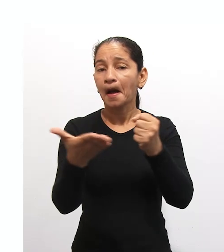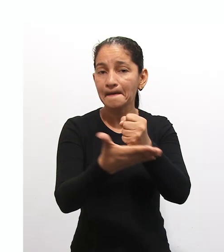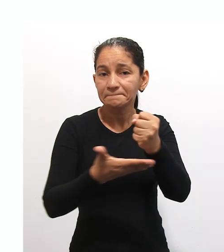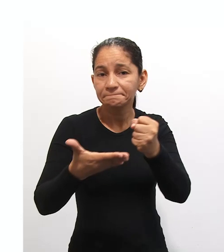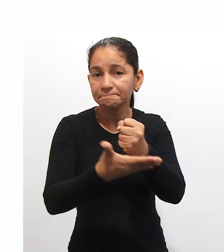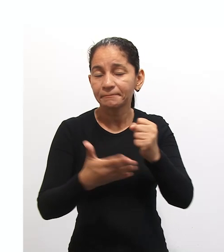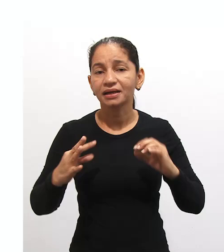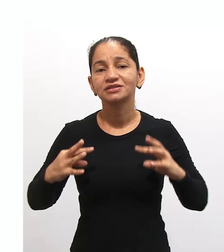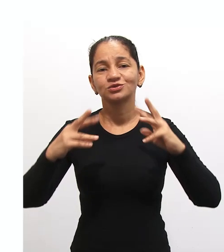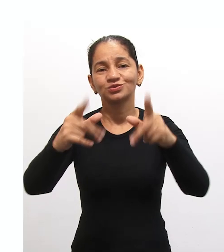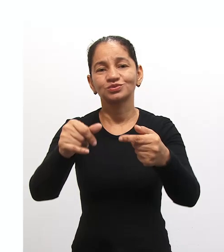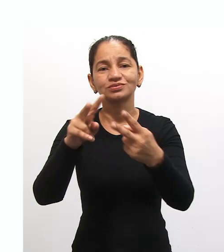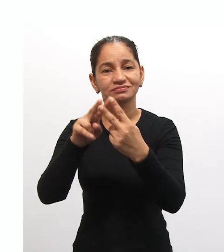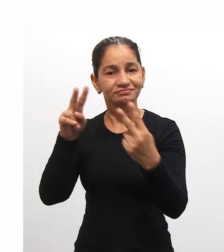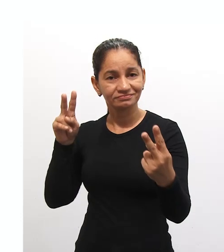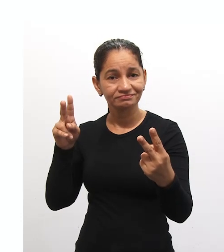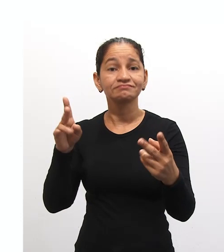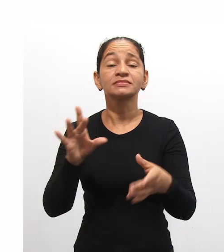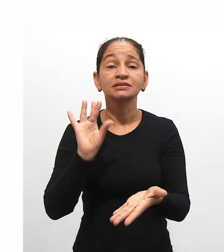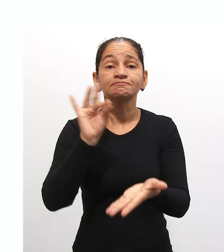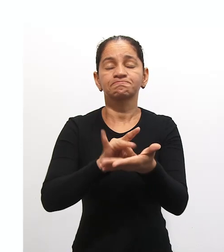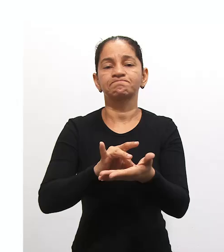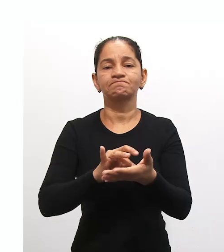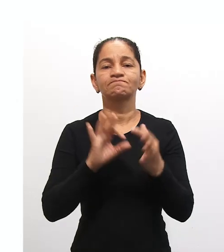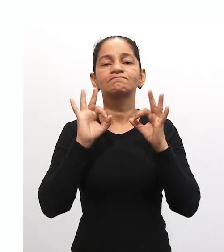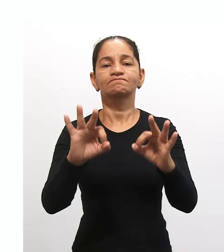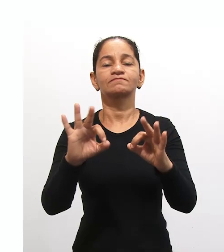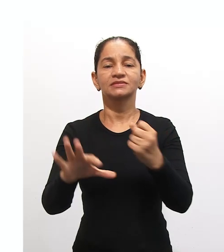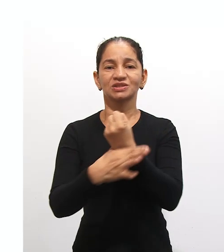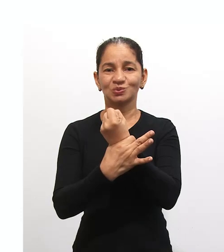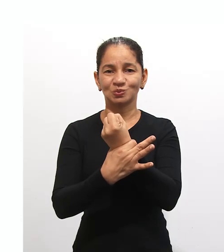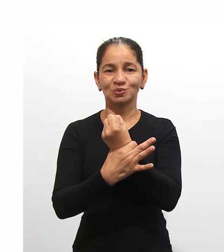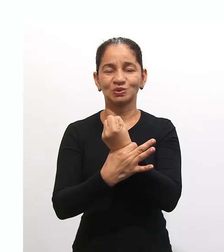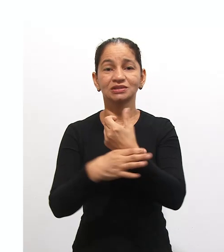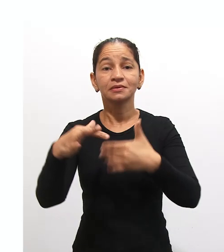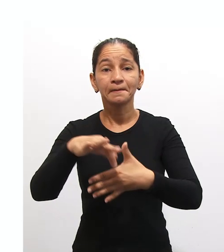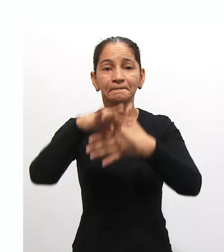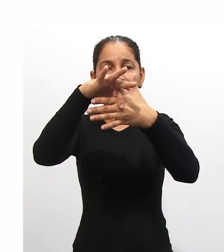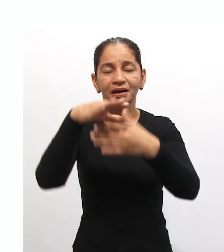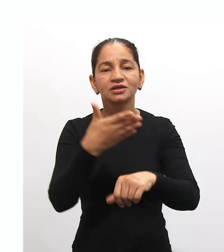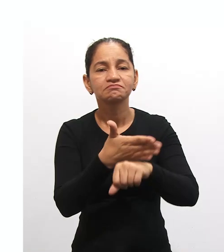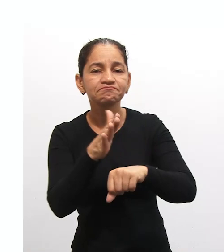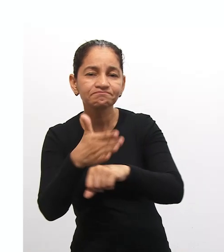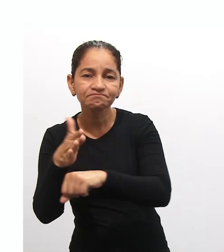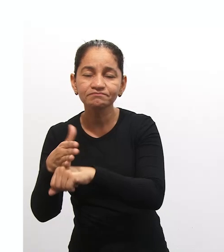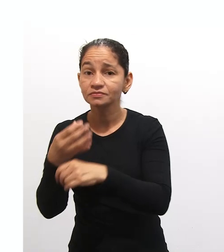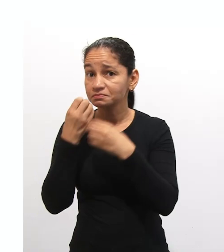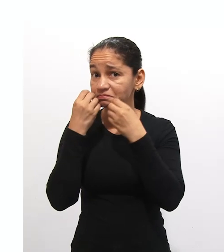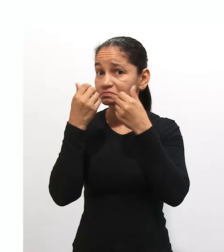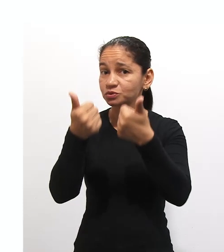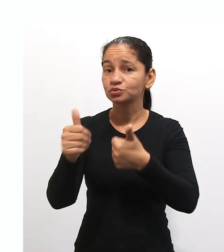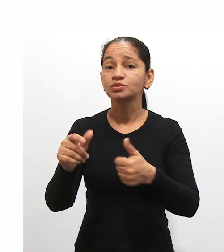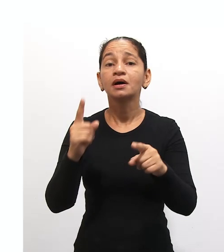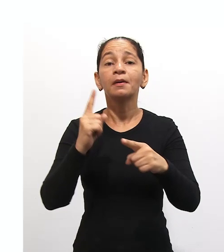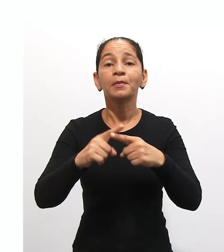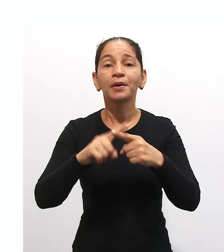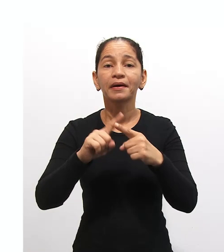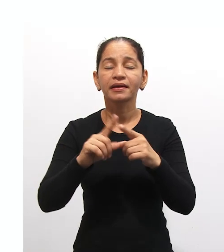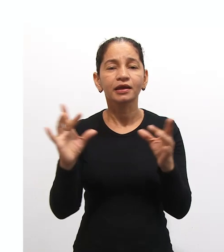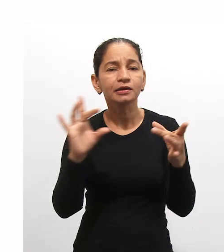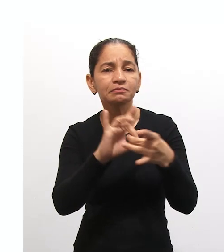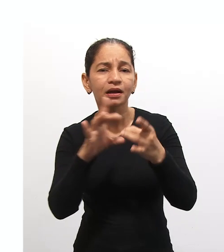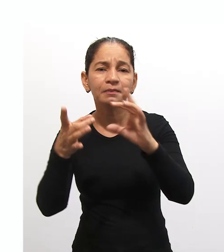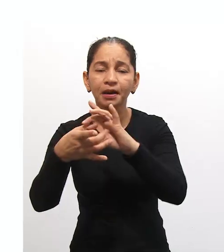alicerce da gestão da EAD. Uma cultura sólida, liderança transformadoras e práticas colaborativas